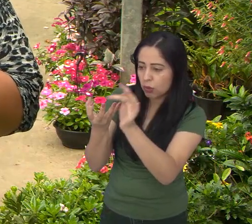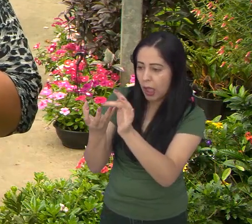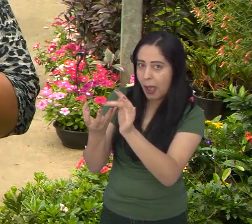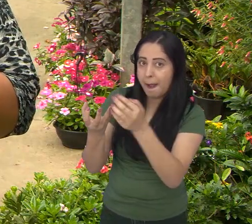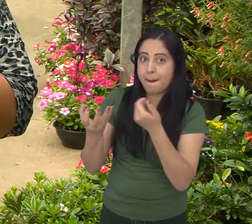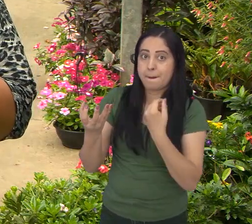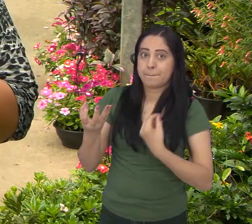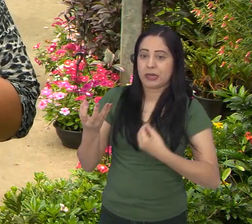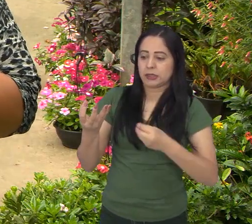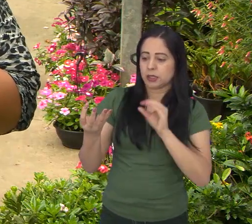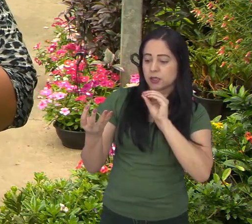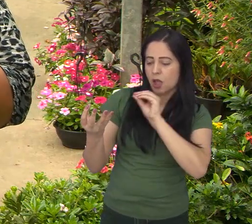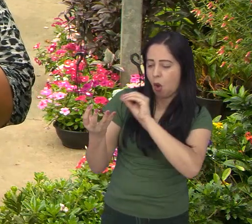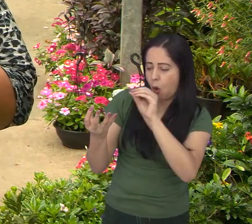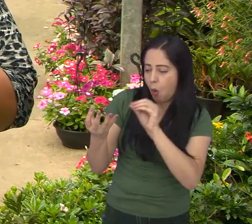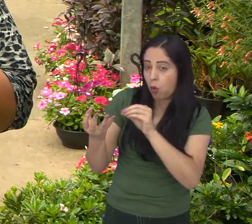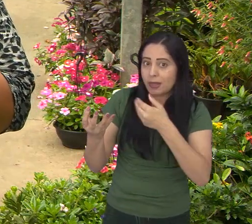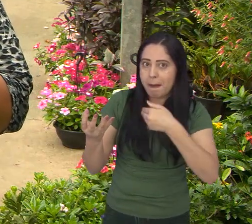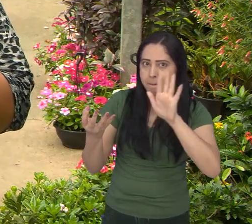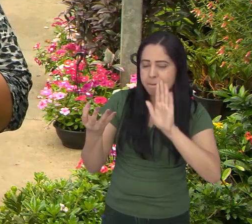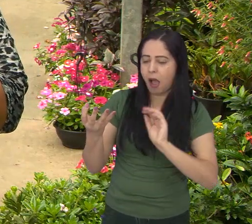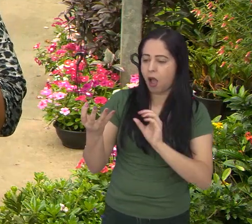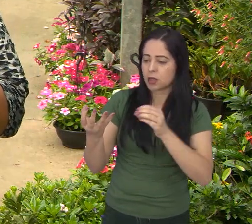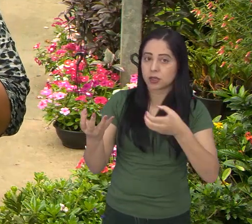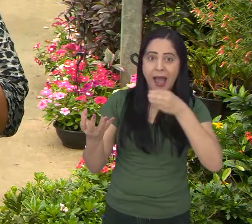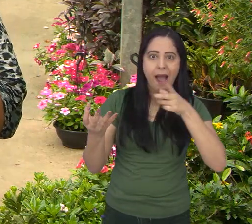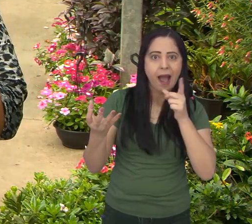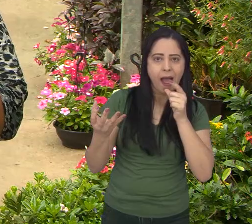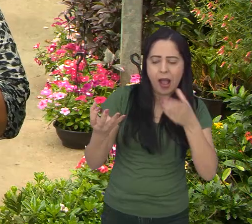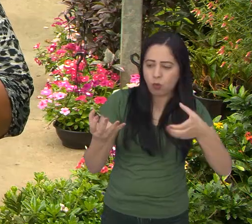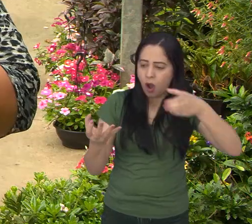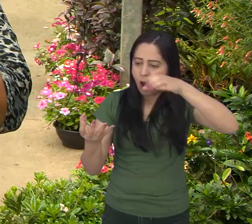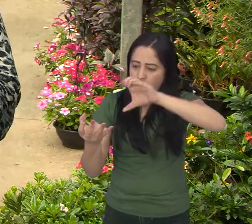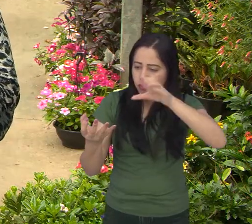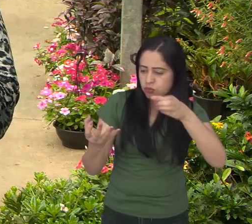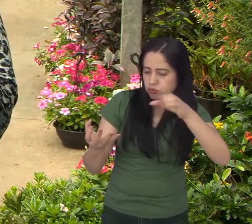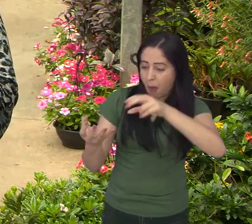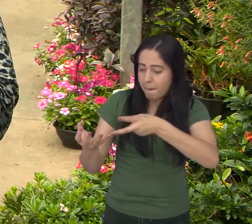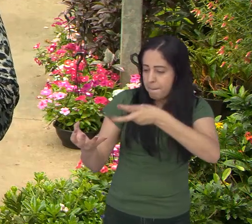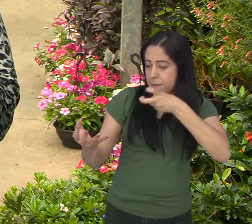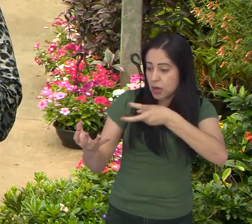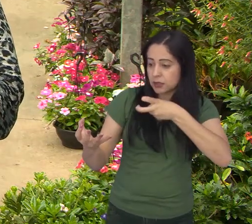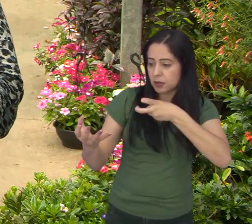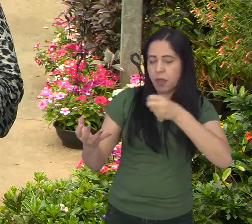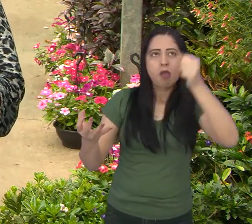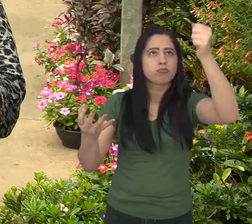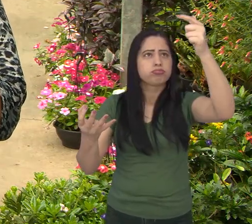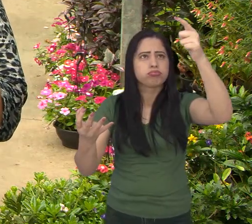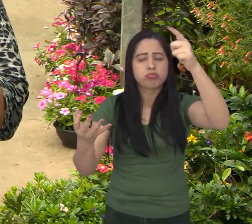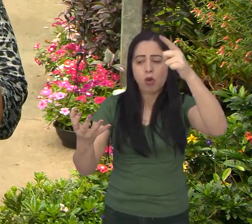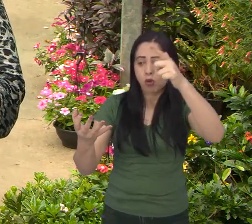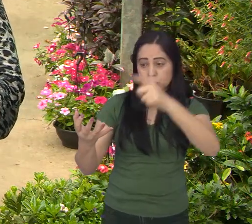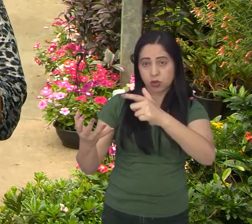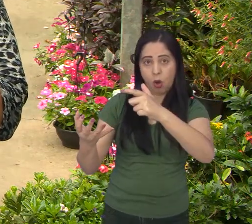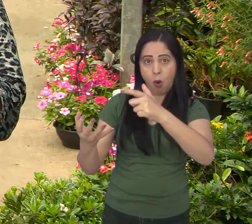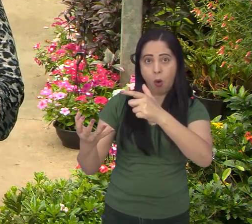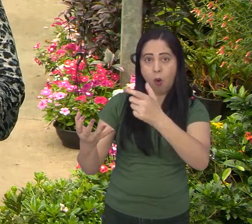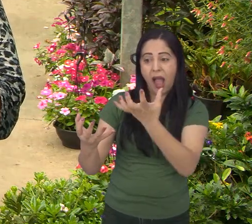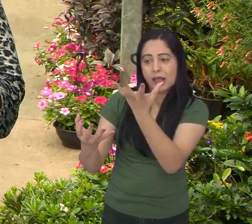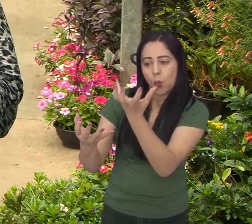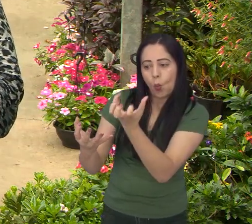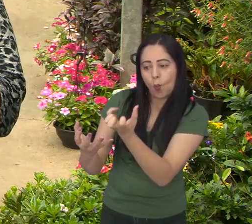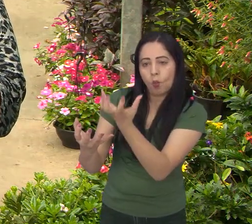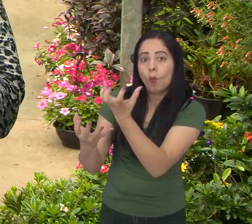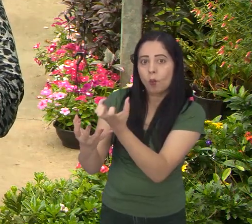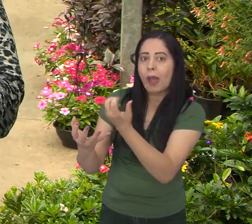aporte maior para elas de adubo, de regas, eu tenho que estar sempre observando, porque elas estão tomando sol, que vai também captar a energia